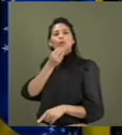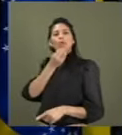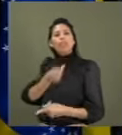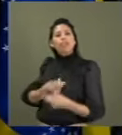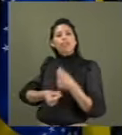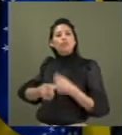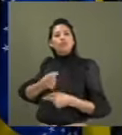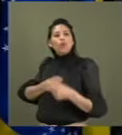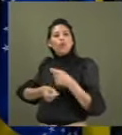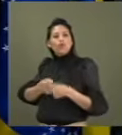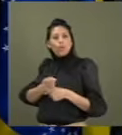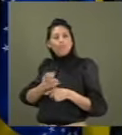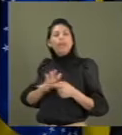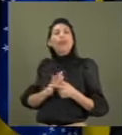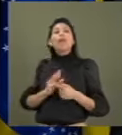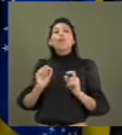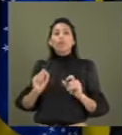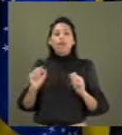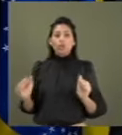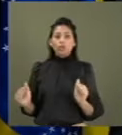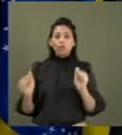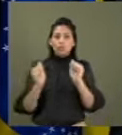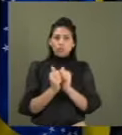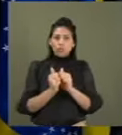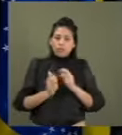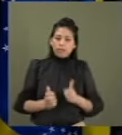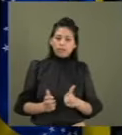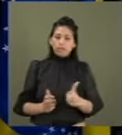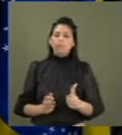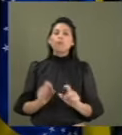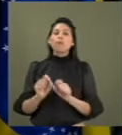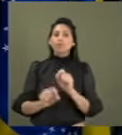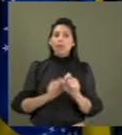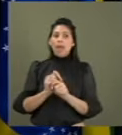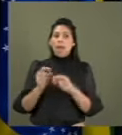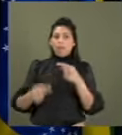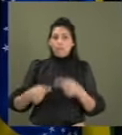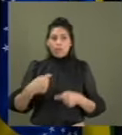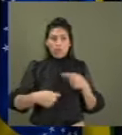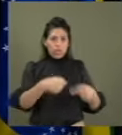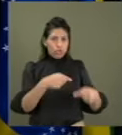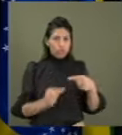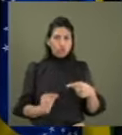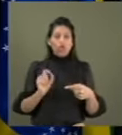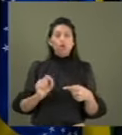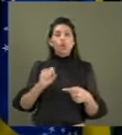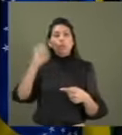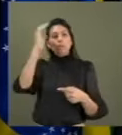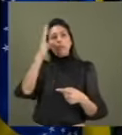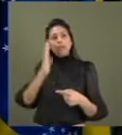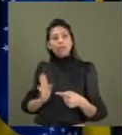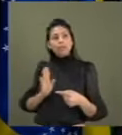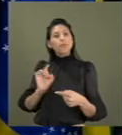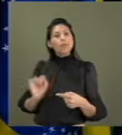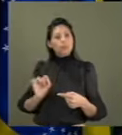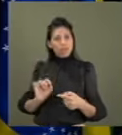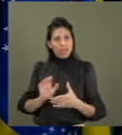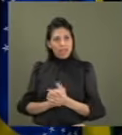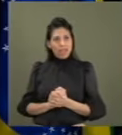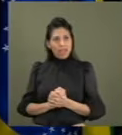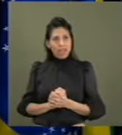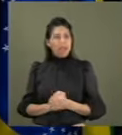estão juntas em um mesmo caminho que supera a política partidária e mesmo ideológica. Por isso